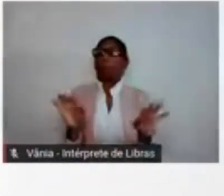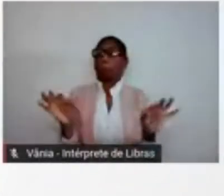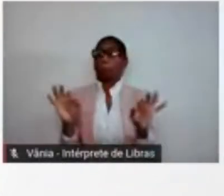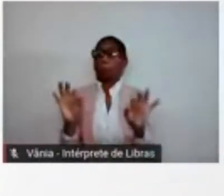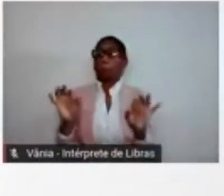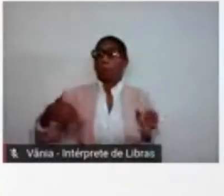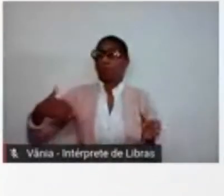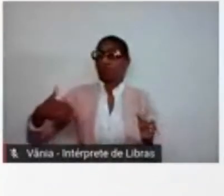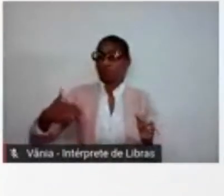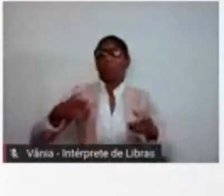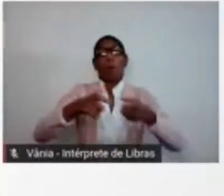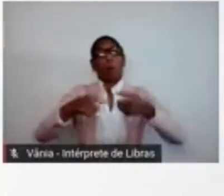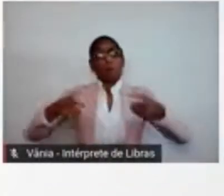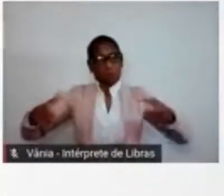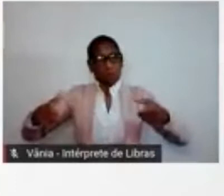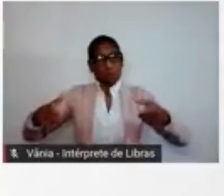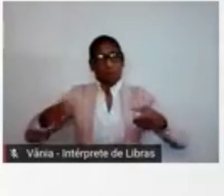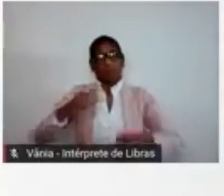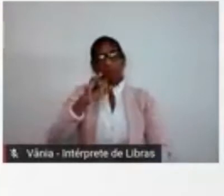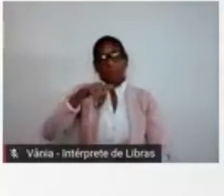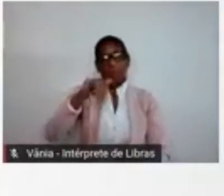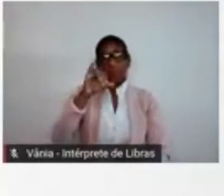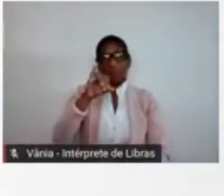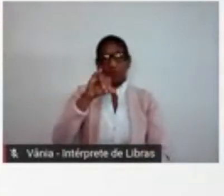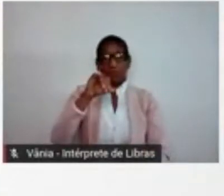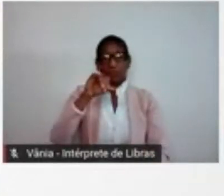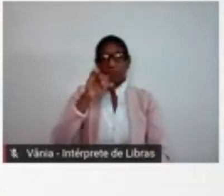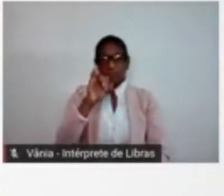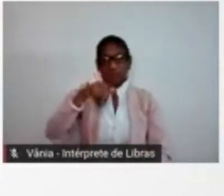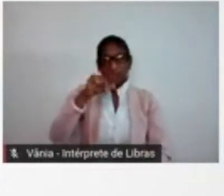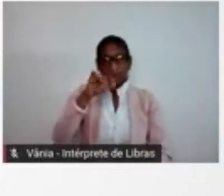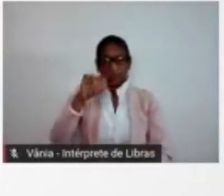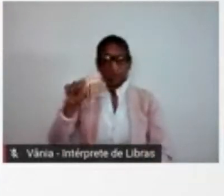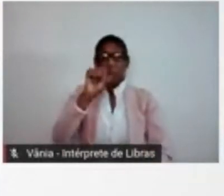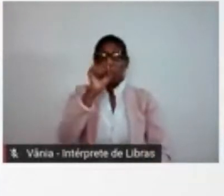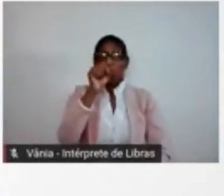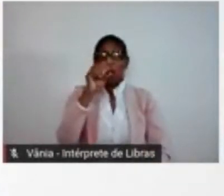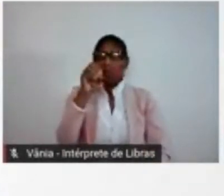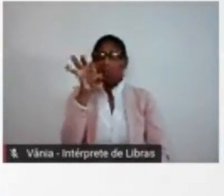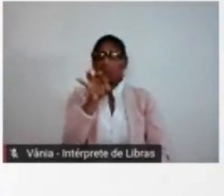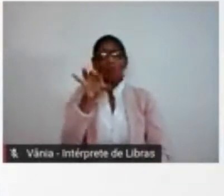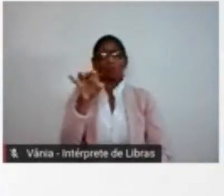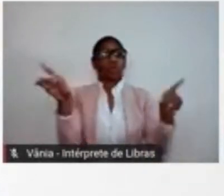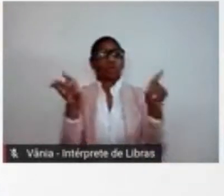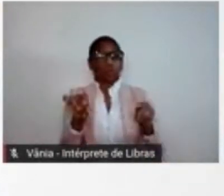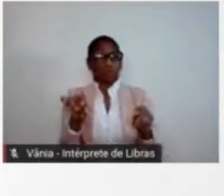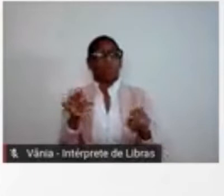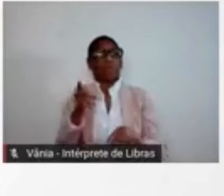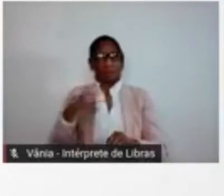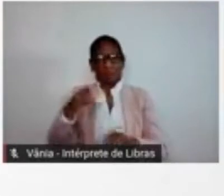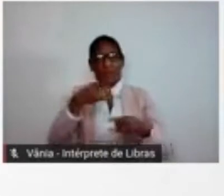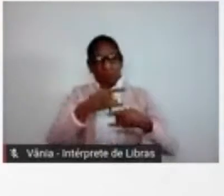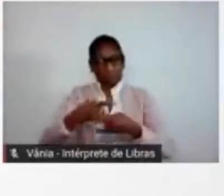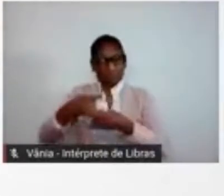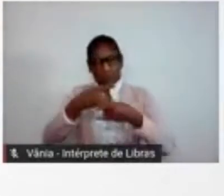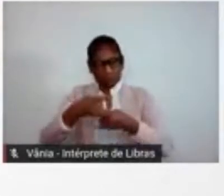se tenha ultrapassado o indicador de 80% de ocupação. Quem nos acompanha desde o início das nossas lives, há 4 meses